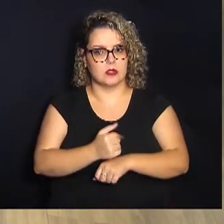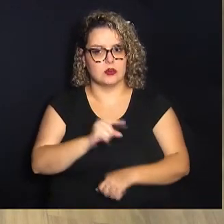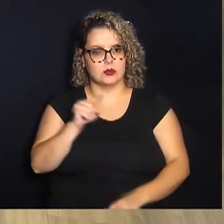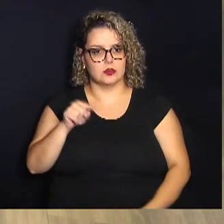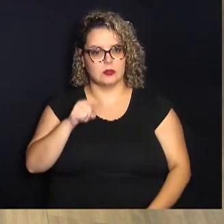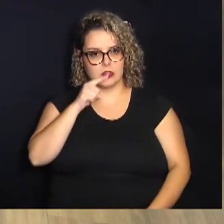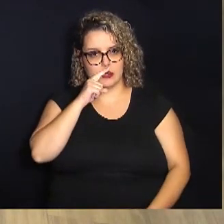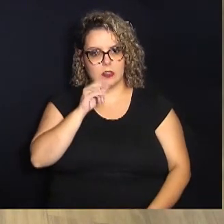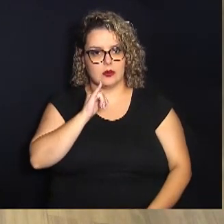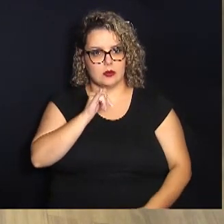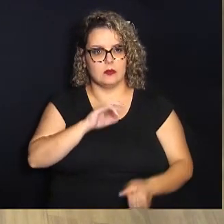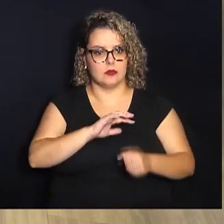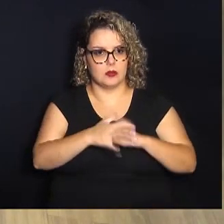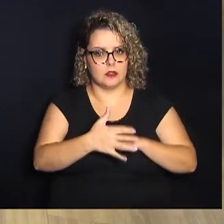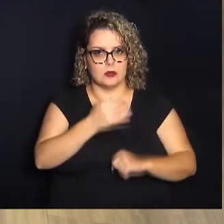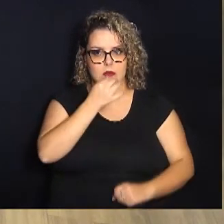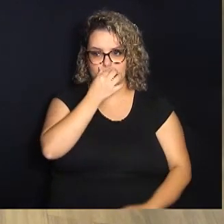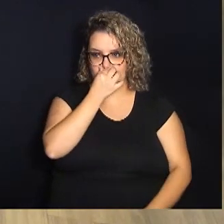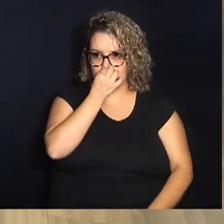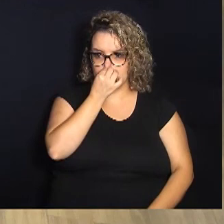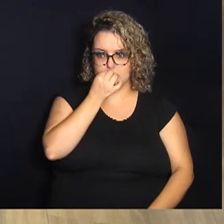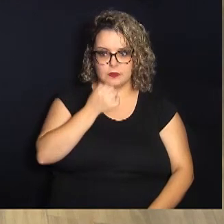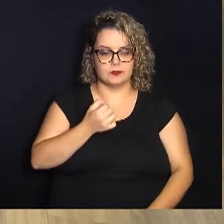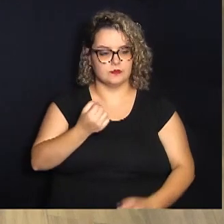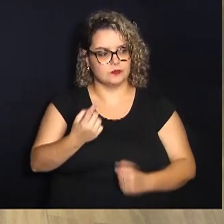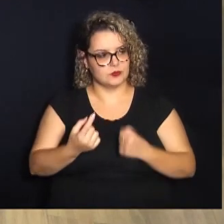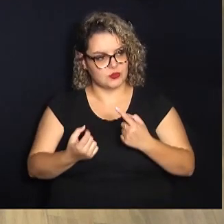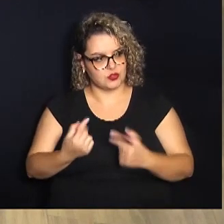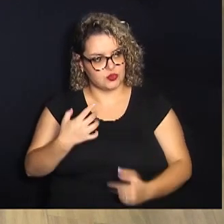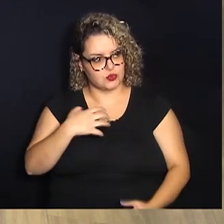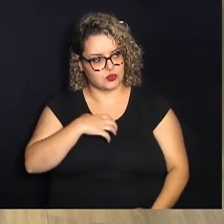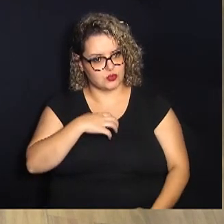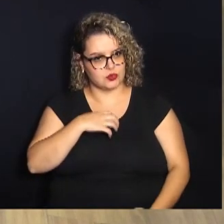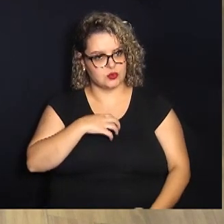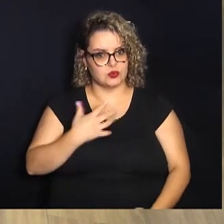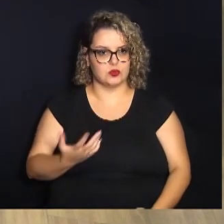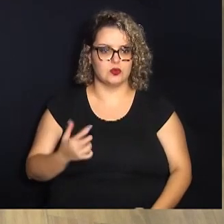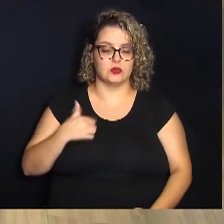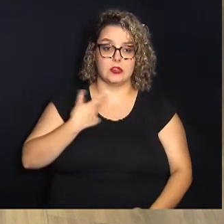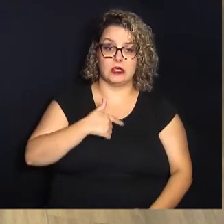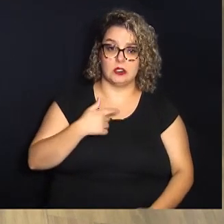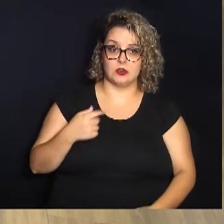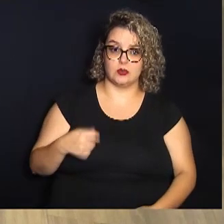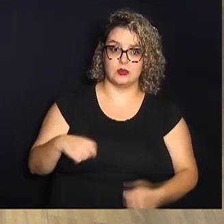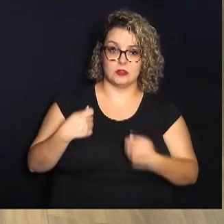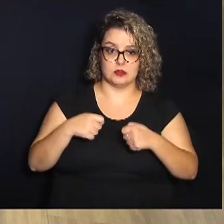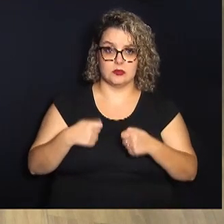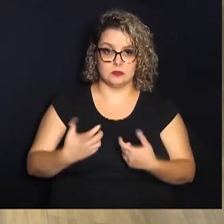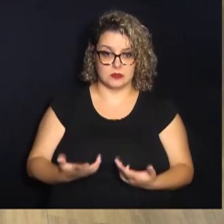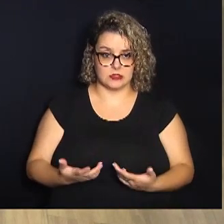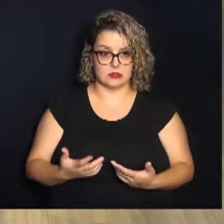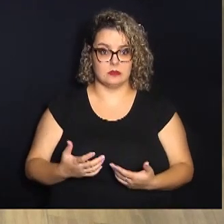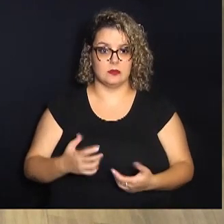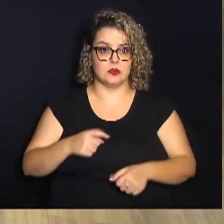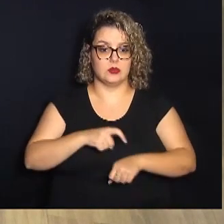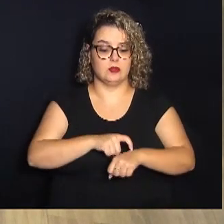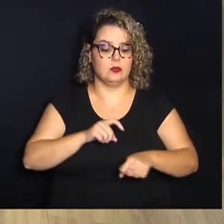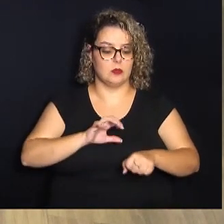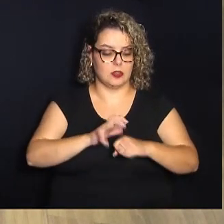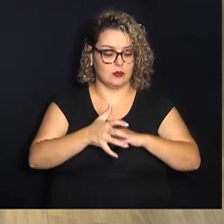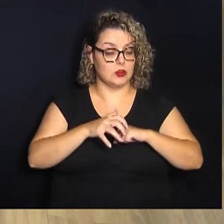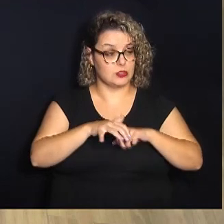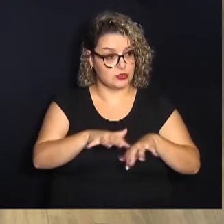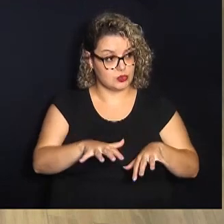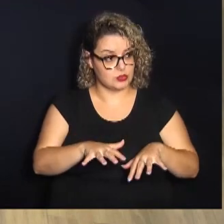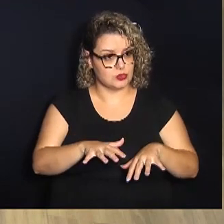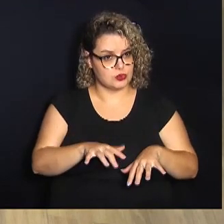da Covid-19, né? De alguma maneira, o que nós vivemos na pandemia da Covid-19 serve